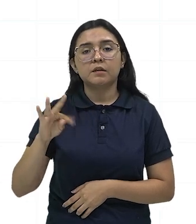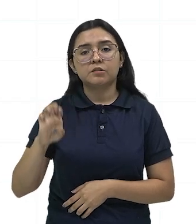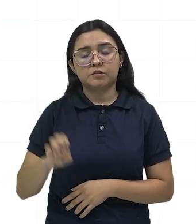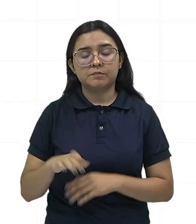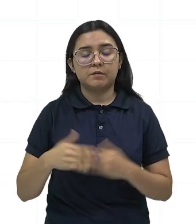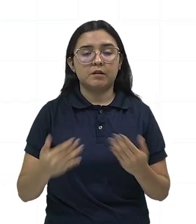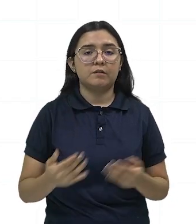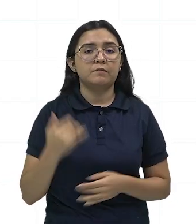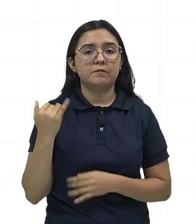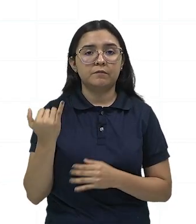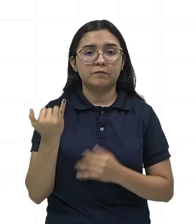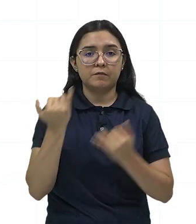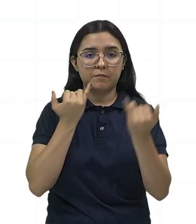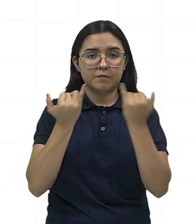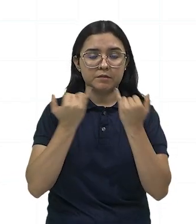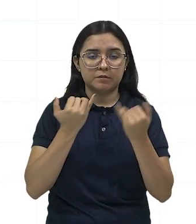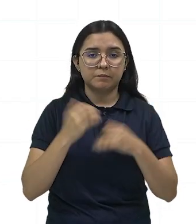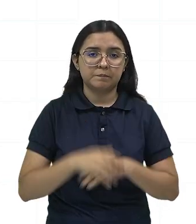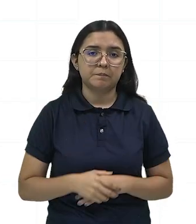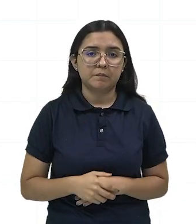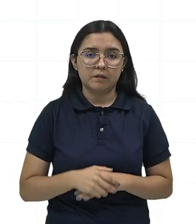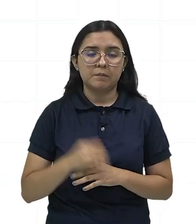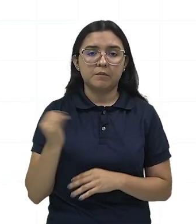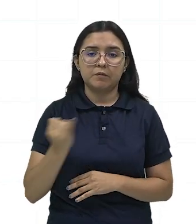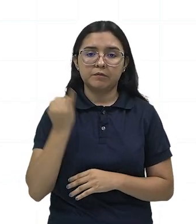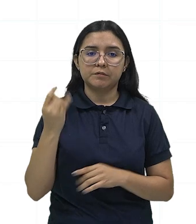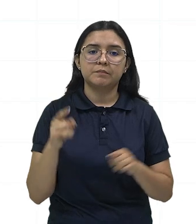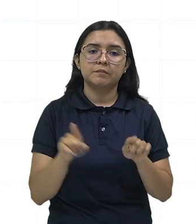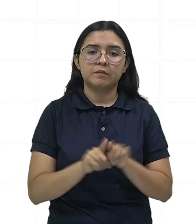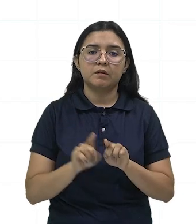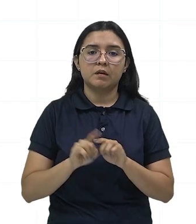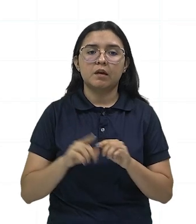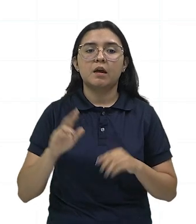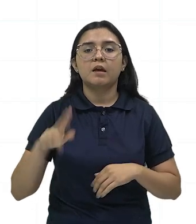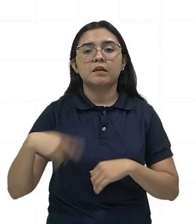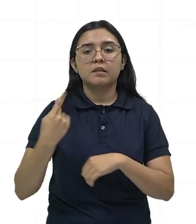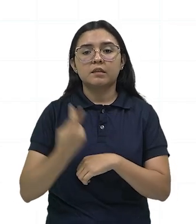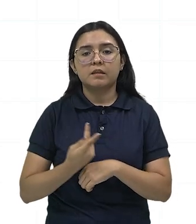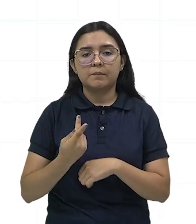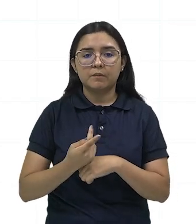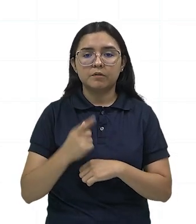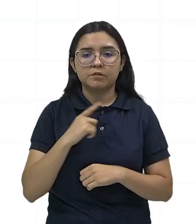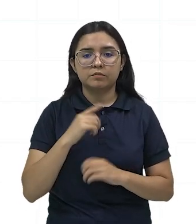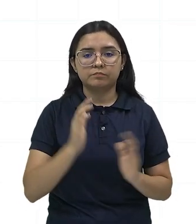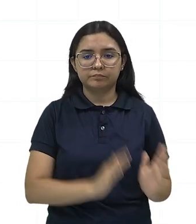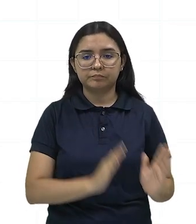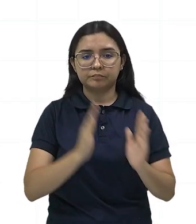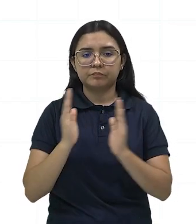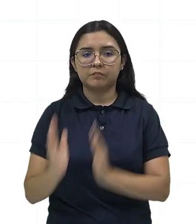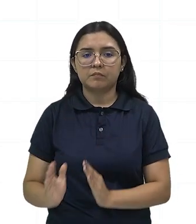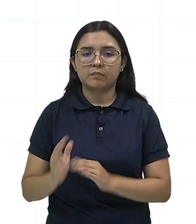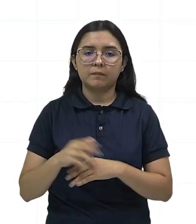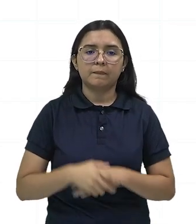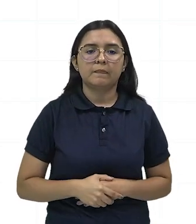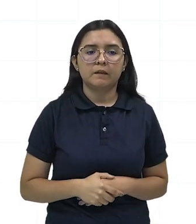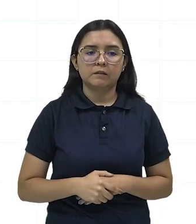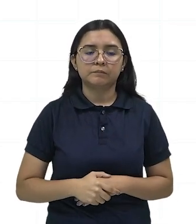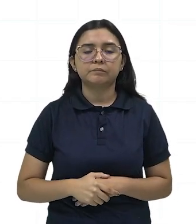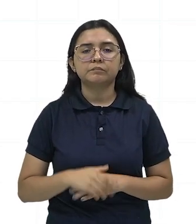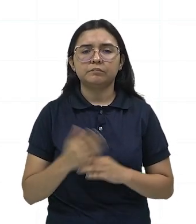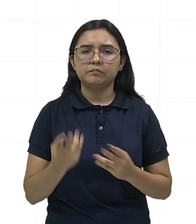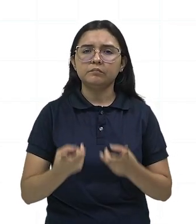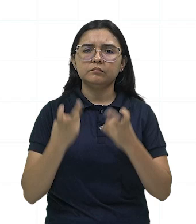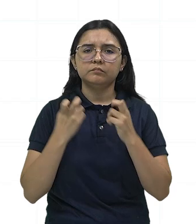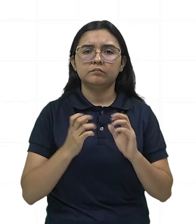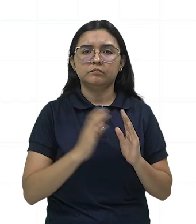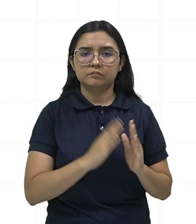que o meu leitor observe. Tenho ali na sequência posteriormente, a um segundo momento. Estou montando uma